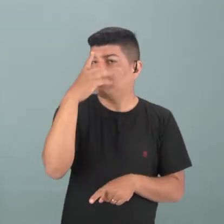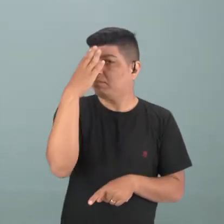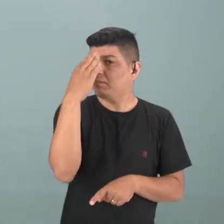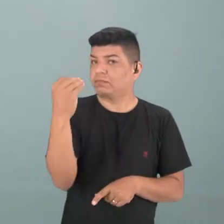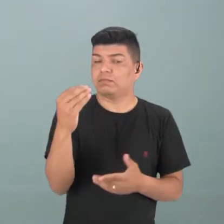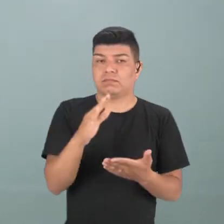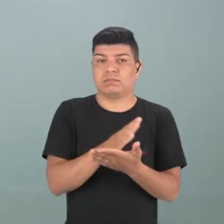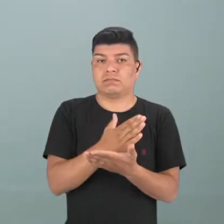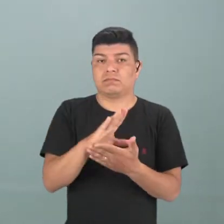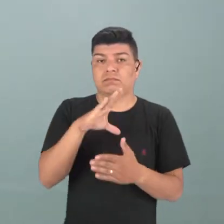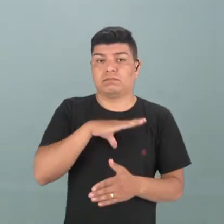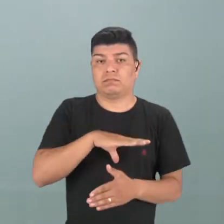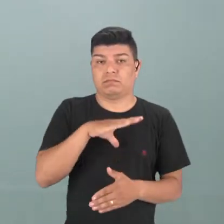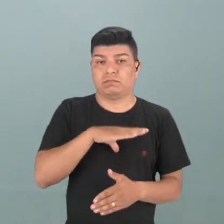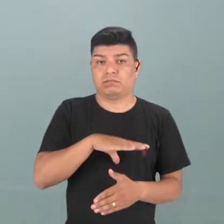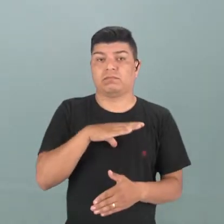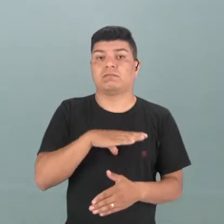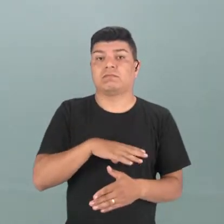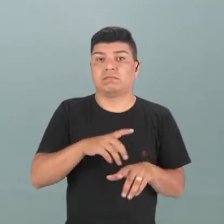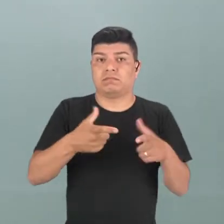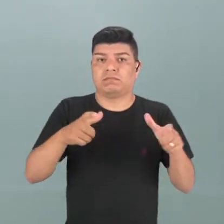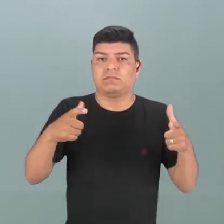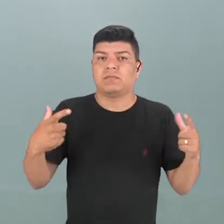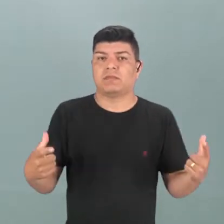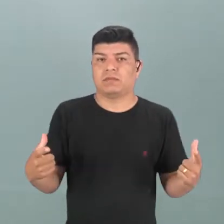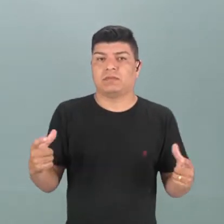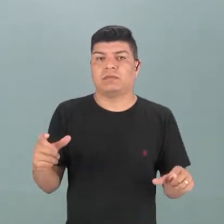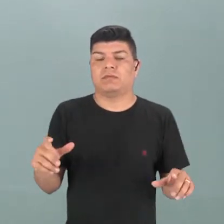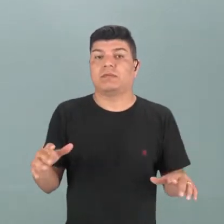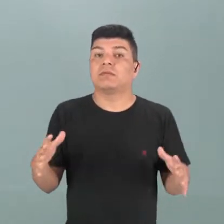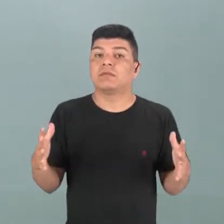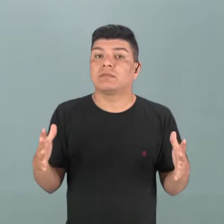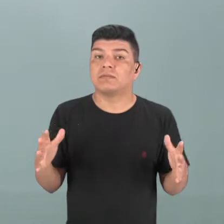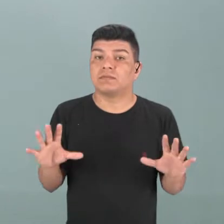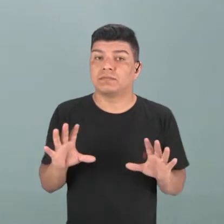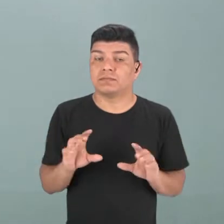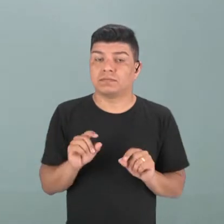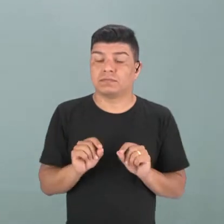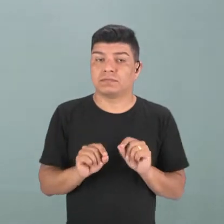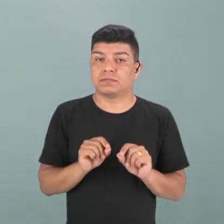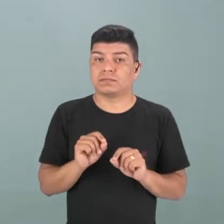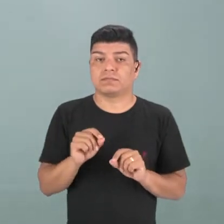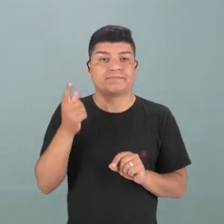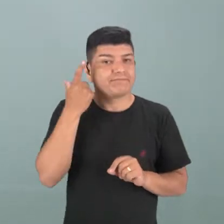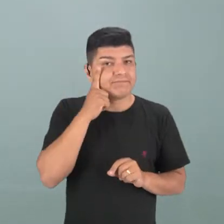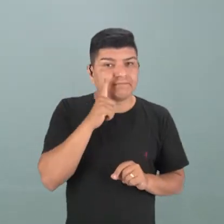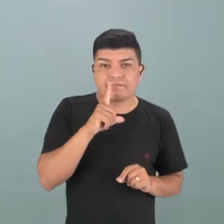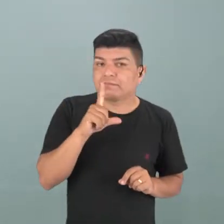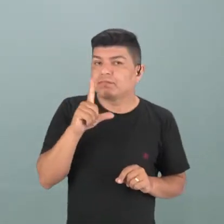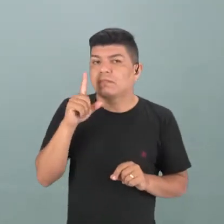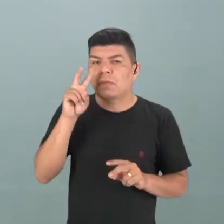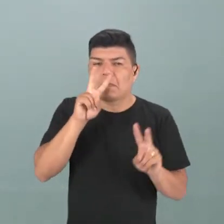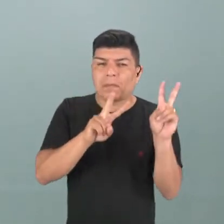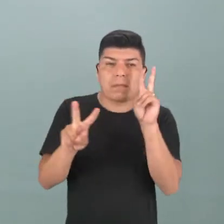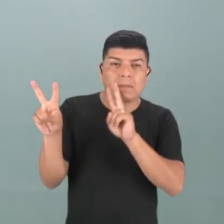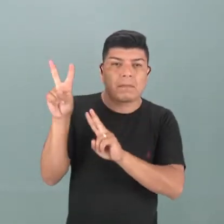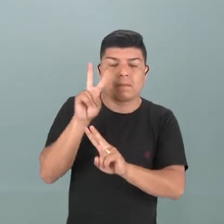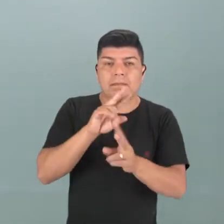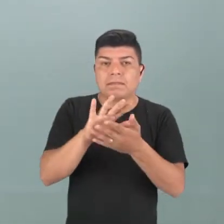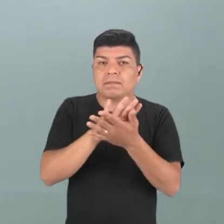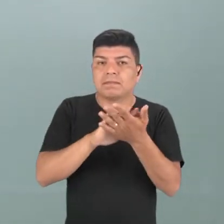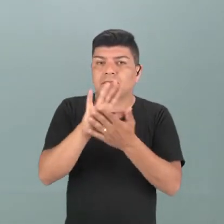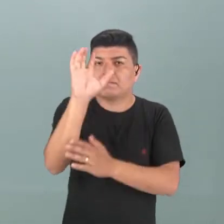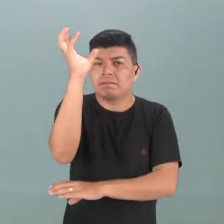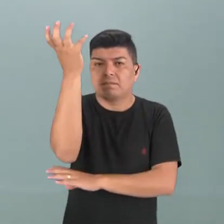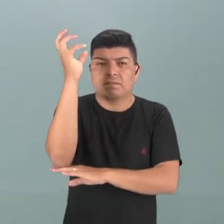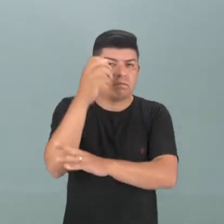cidades bastante grandes, grandes metrópoles, né, que não tem, a gente não consegue ver quase nada de